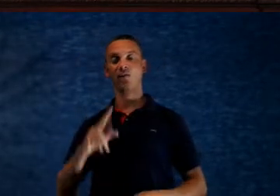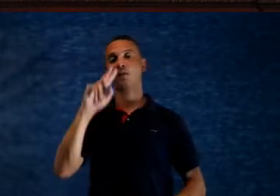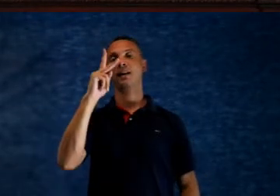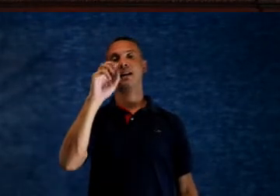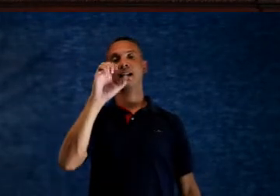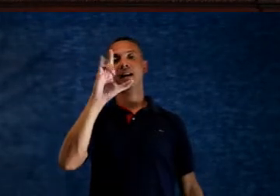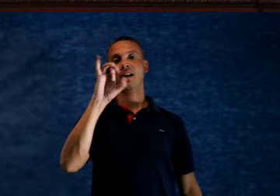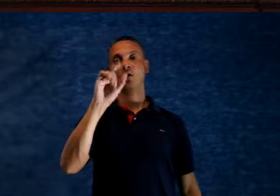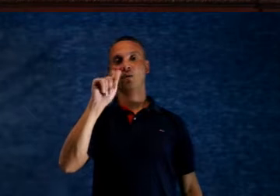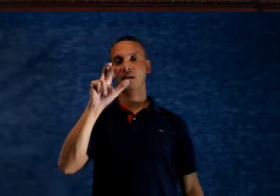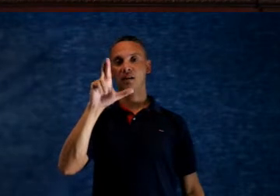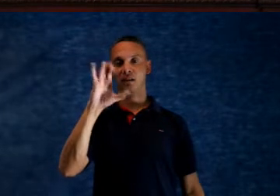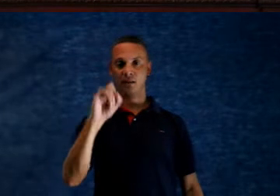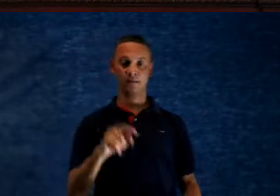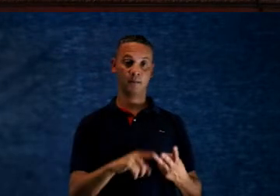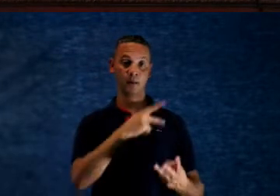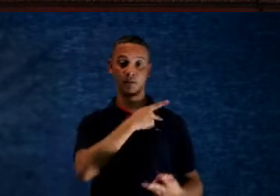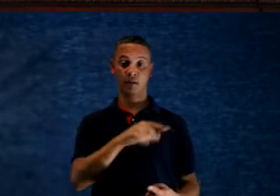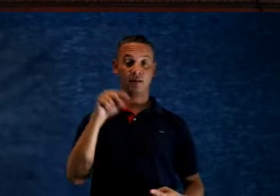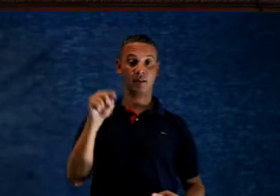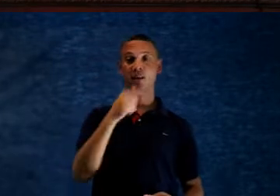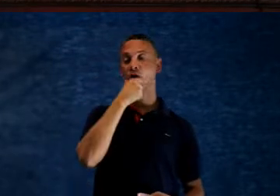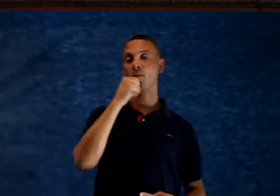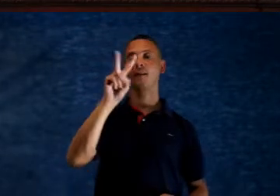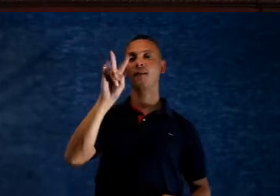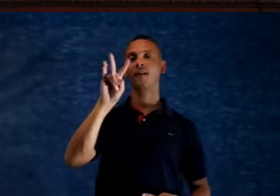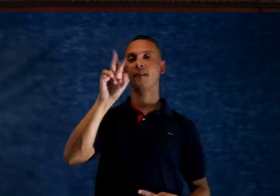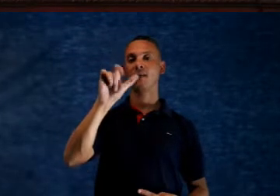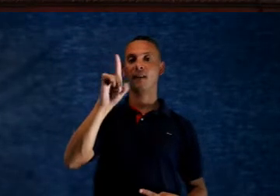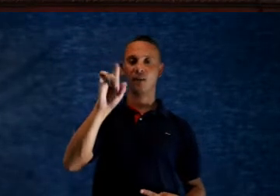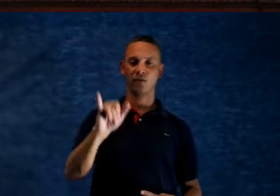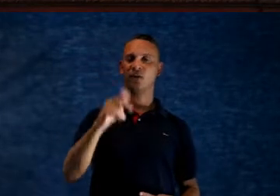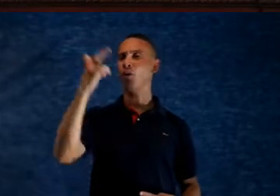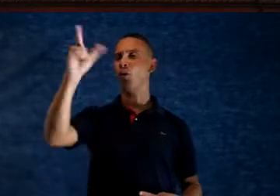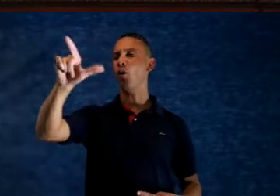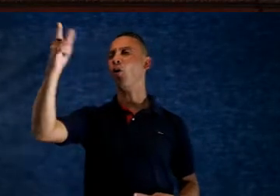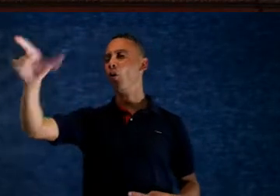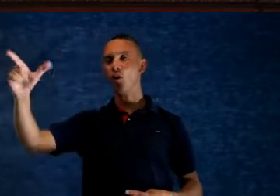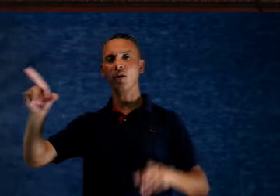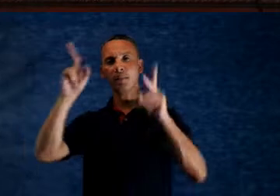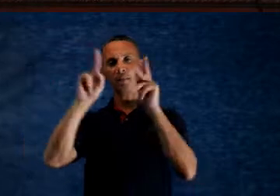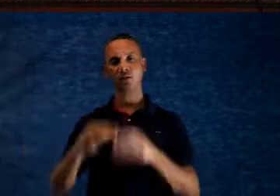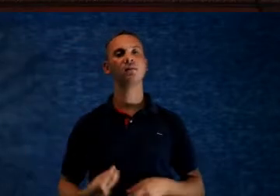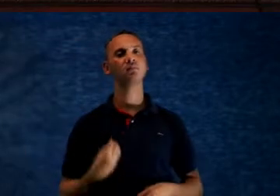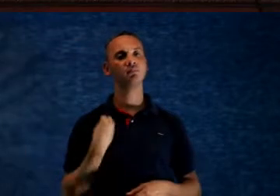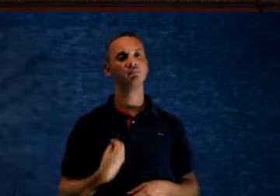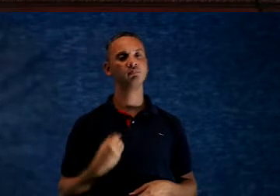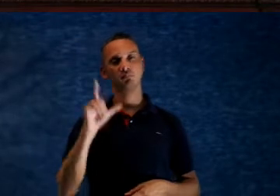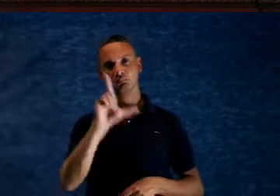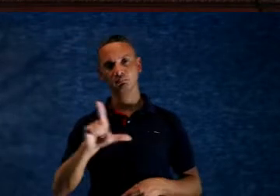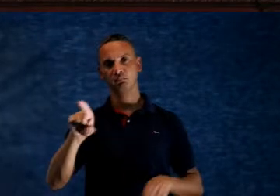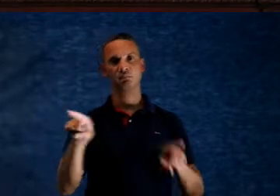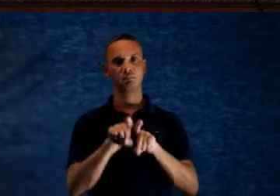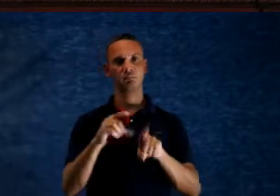Garcia, do presidente perpétuo desta casa, Vivaldi Moreira, e de tantos expoentes da vida literária,